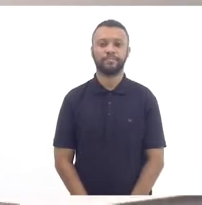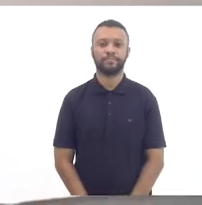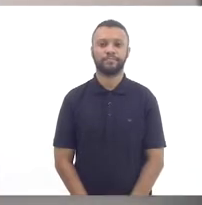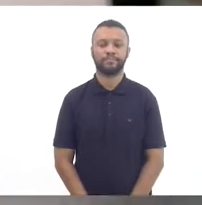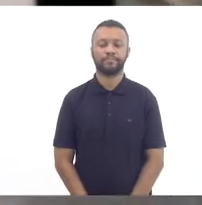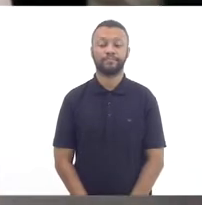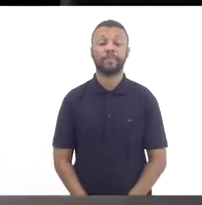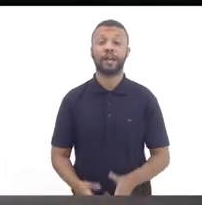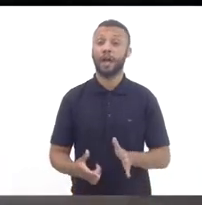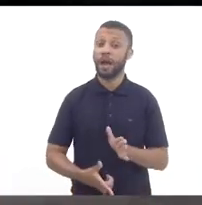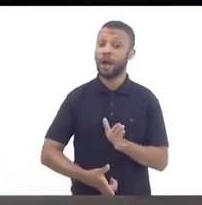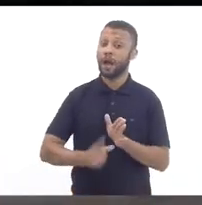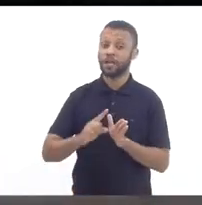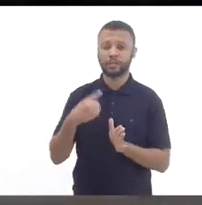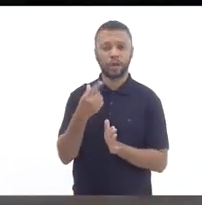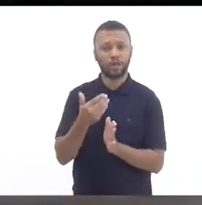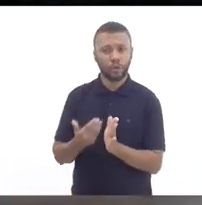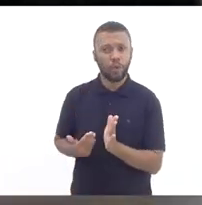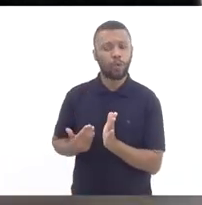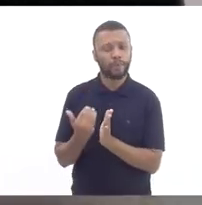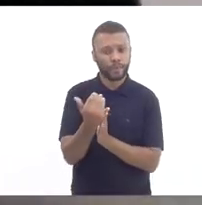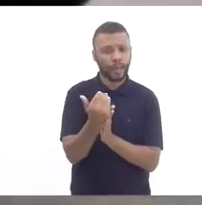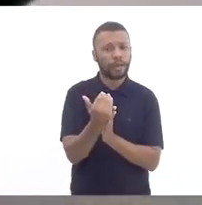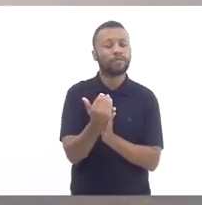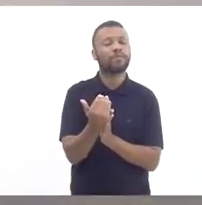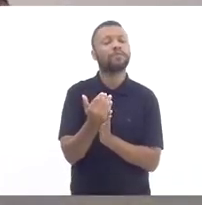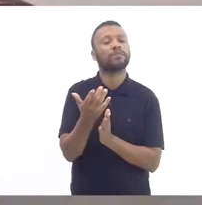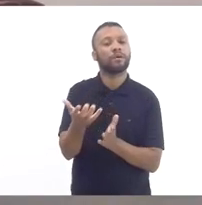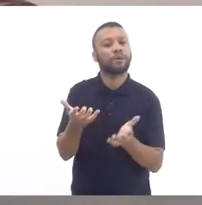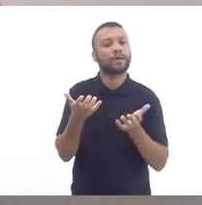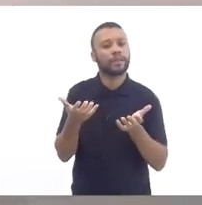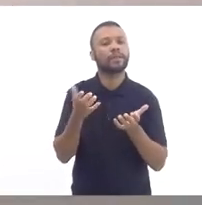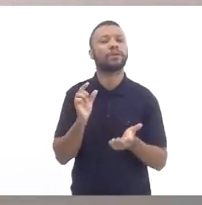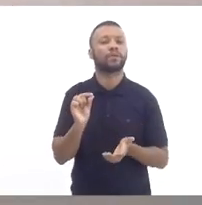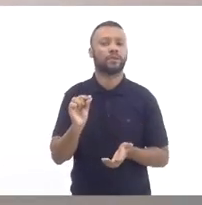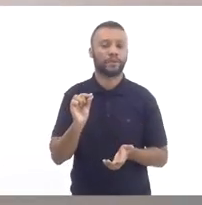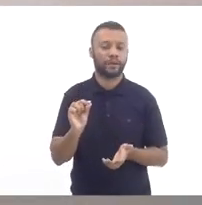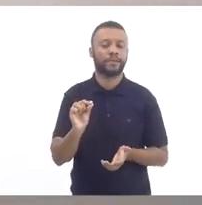Antes de iniciarmos, eu gostaria de